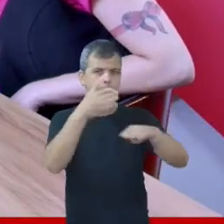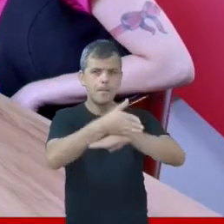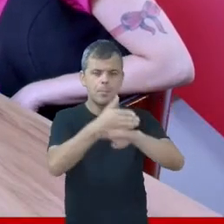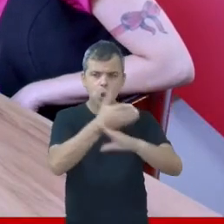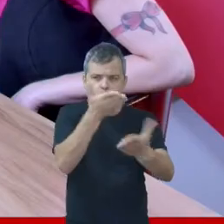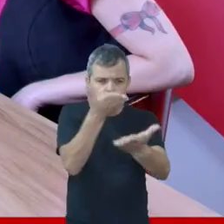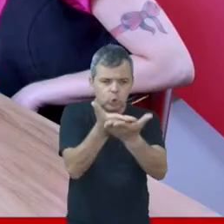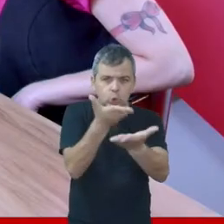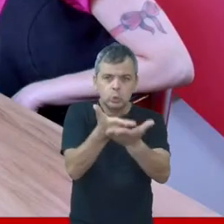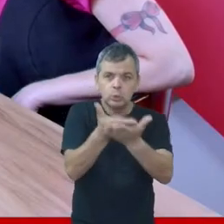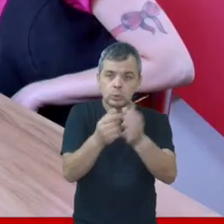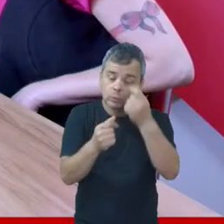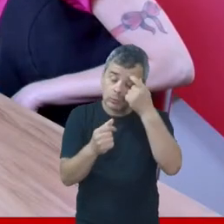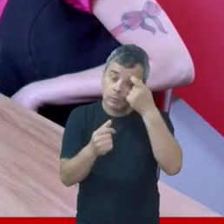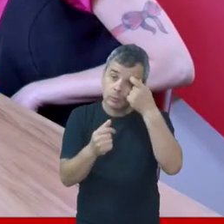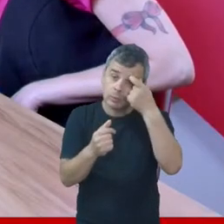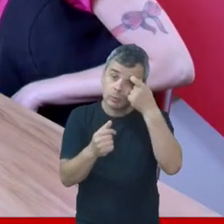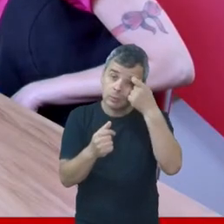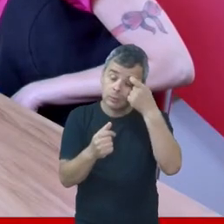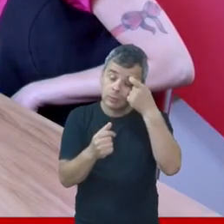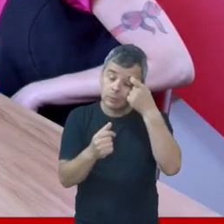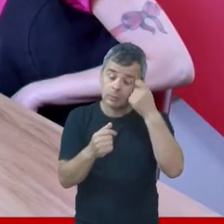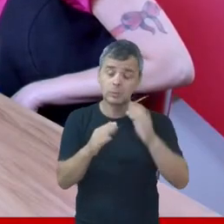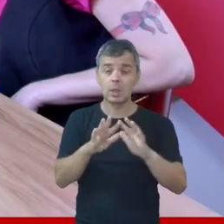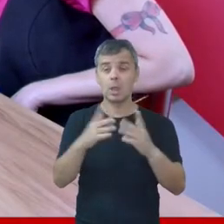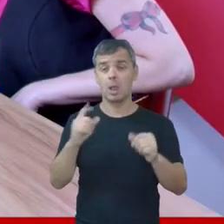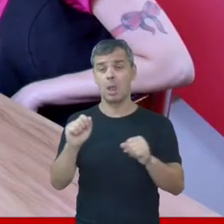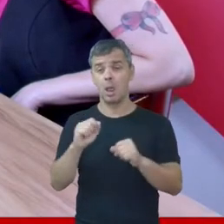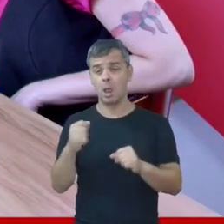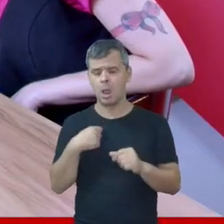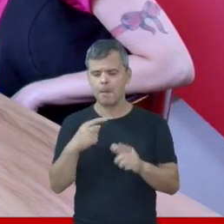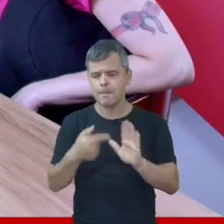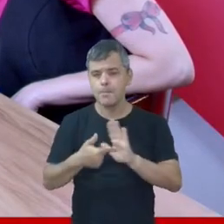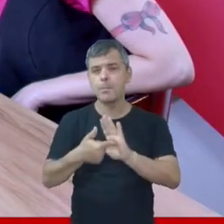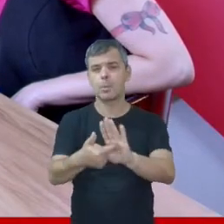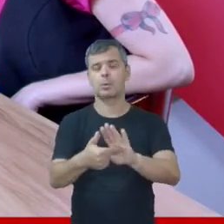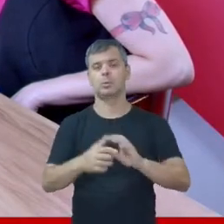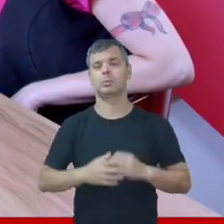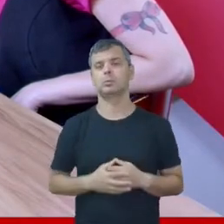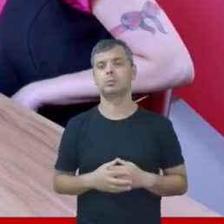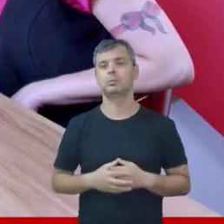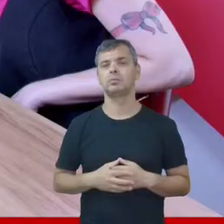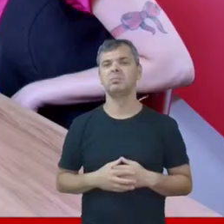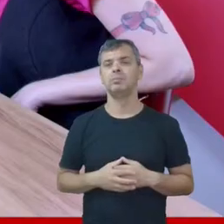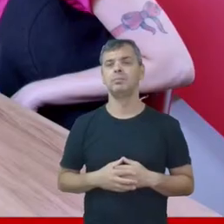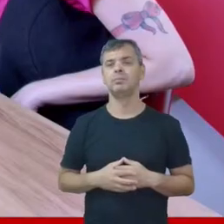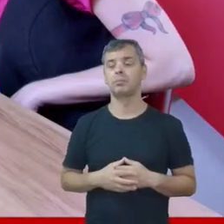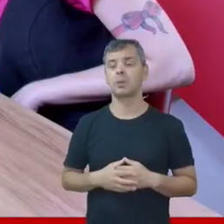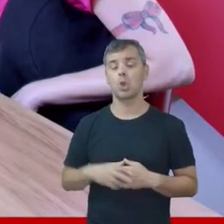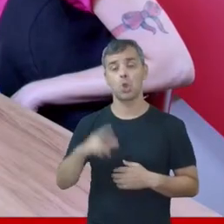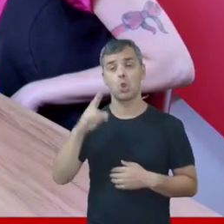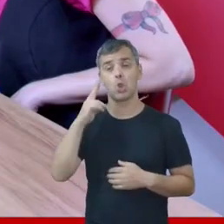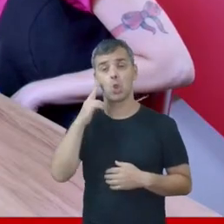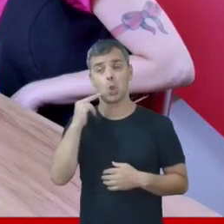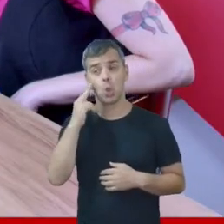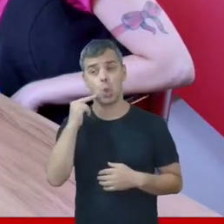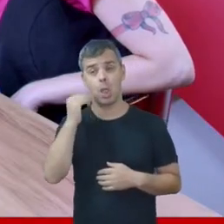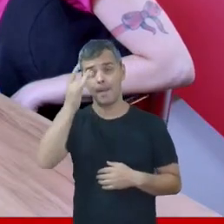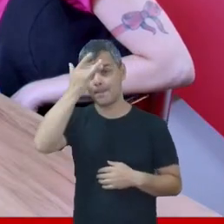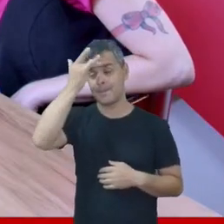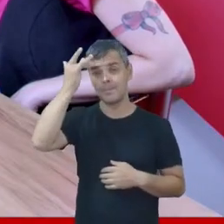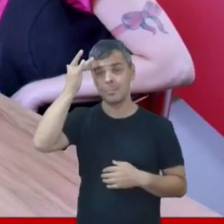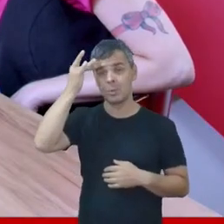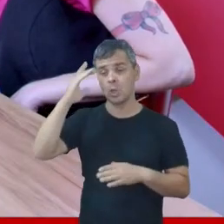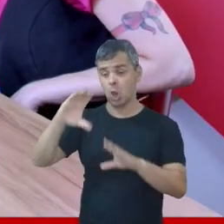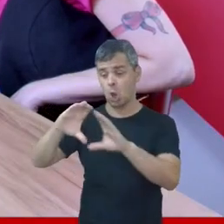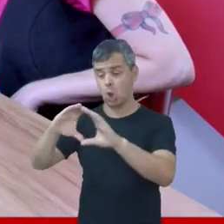estudo que foi divulgado recentemente, que é muito interessante porque aborda um pouco disso que a gente está falando. Geralmente, as pessoas que estão